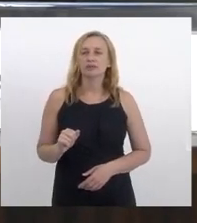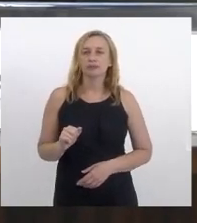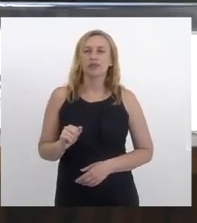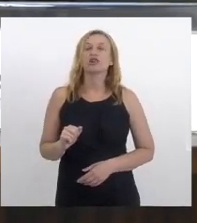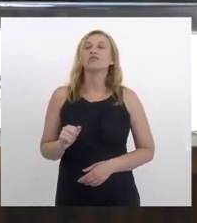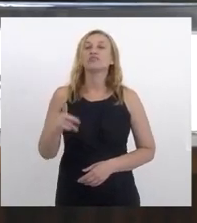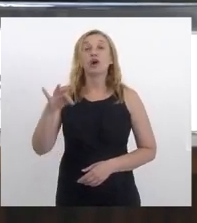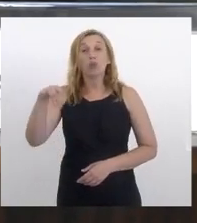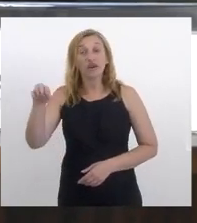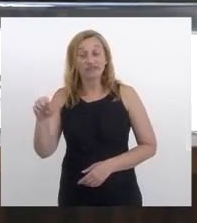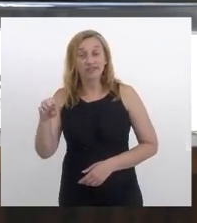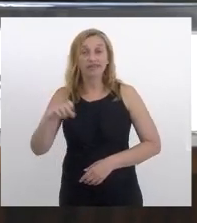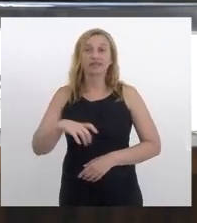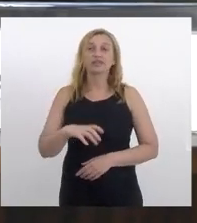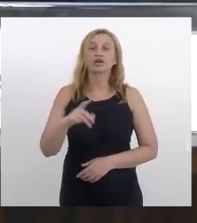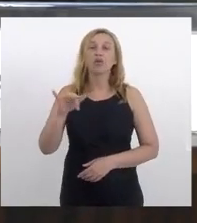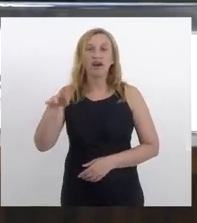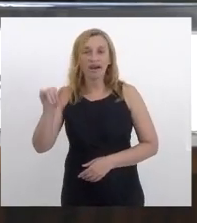Tawane